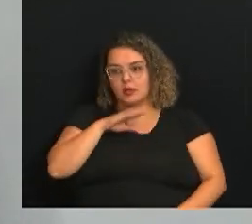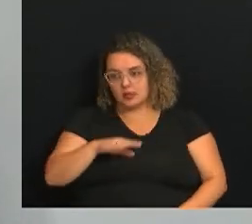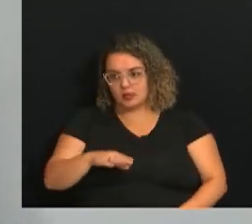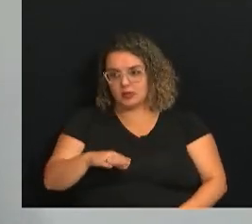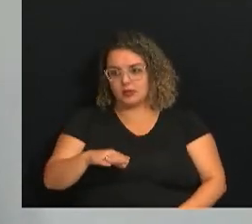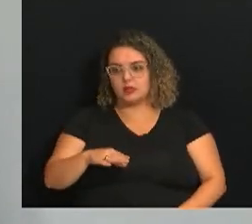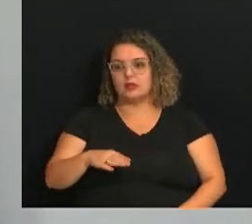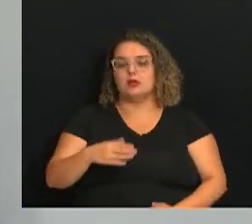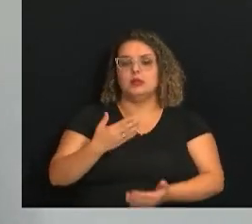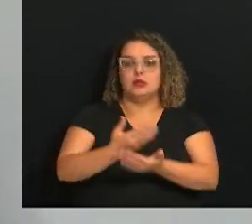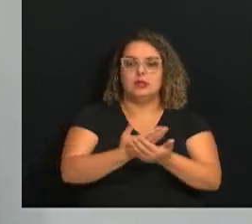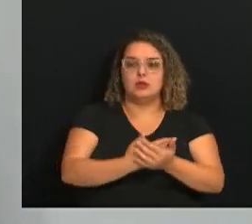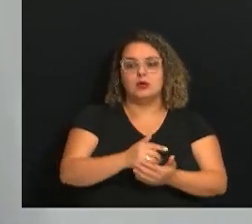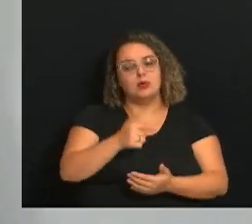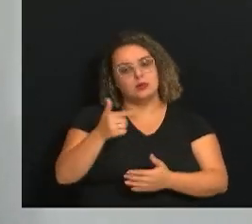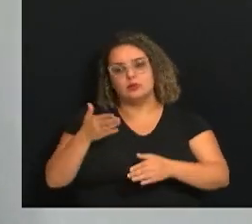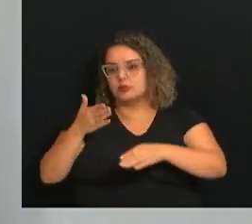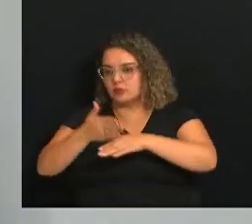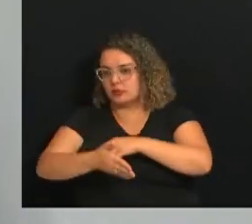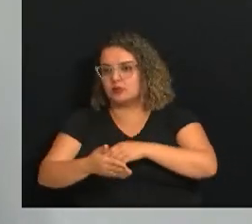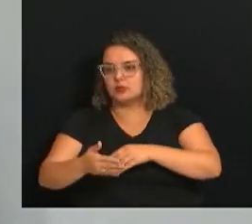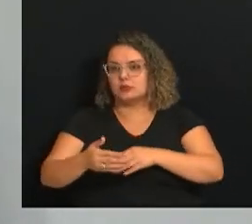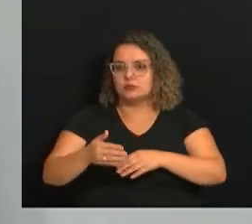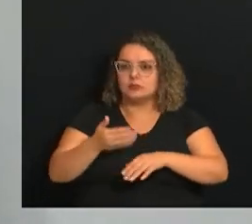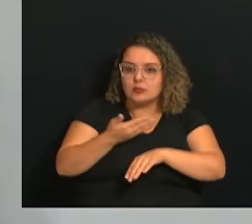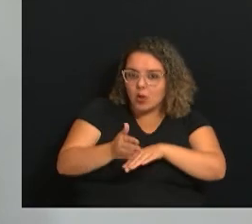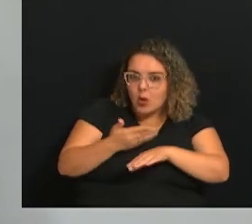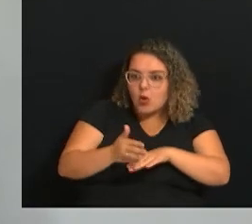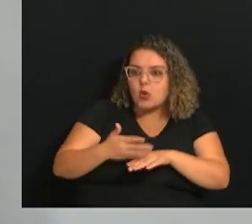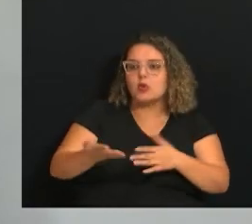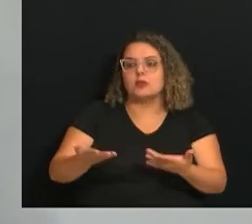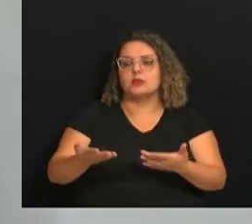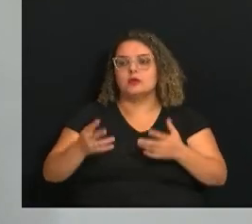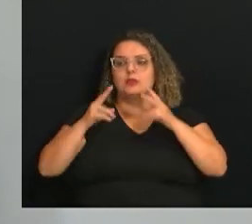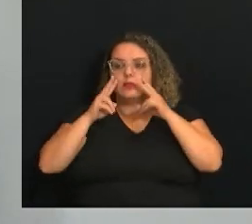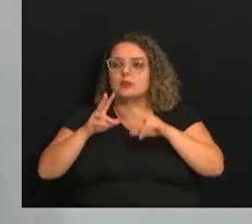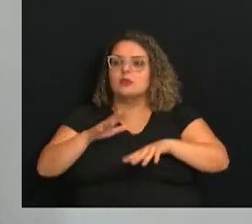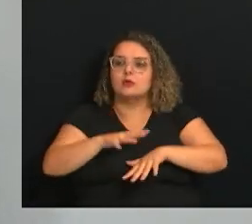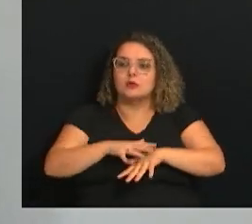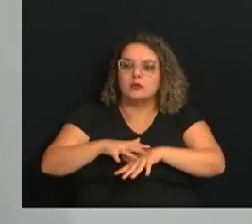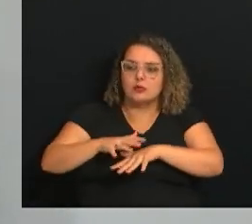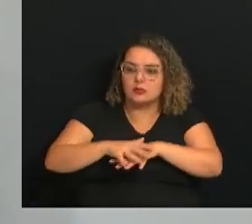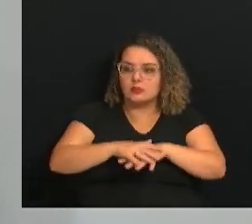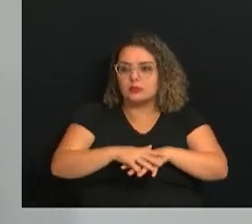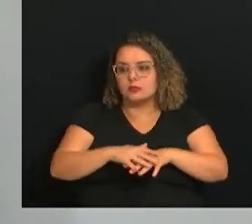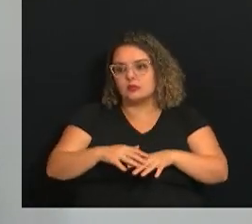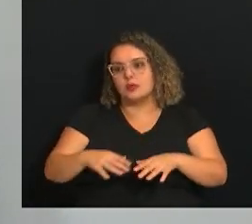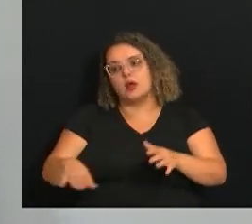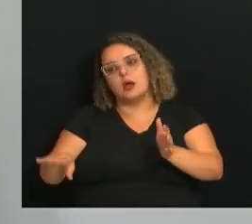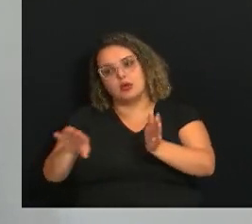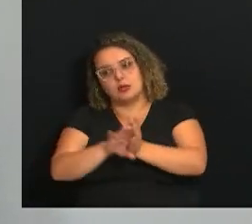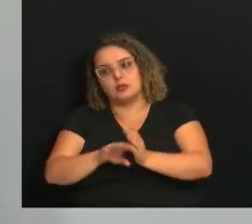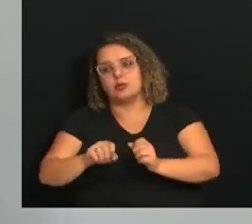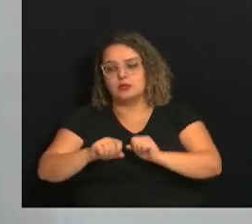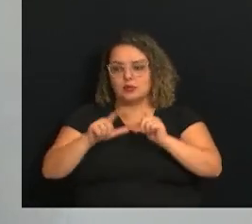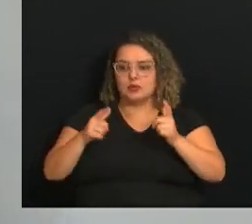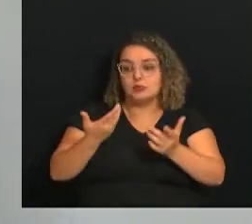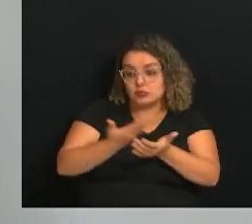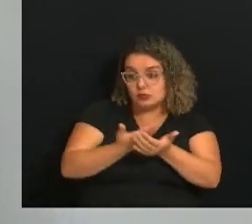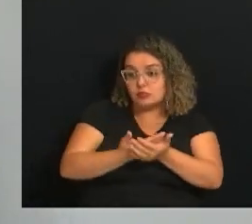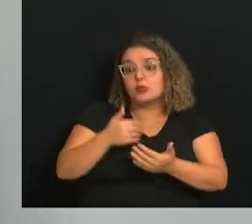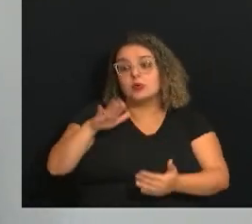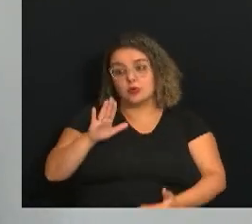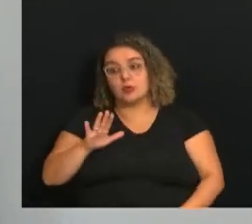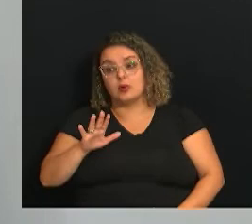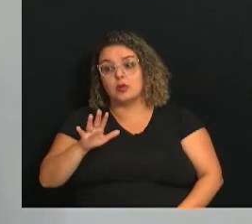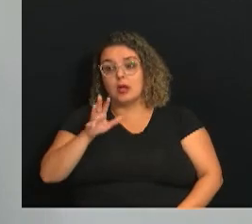faço exercícios, vejo mais aquela matéria. E aí, de noite, quando eu chego um pouco mais cedo, eu estudo um pouquinho mais. E quando eu já chego um pouco mais